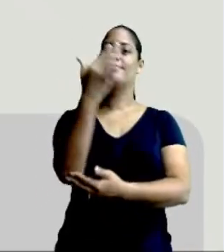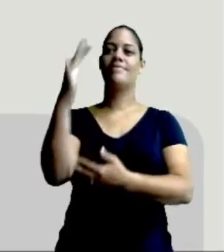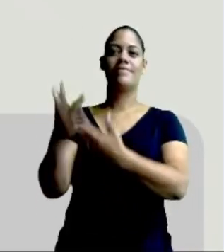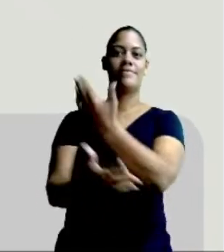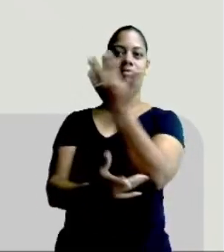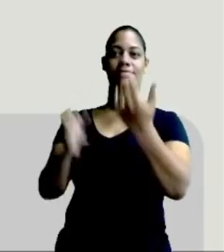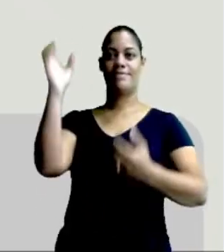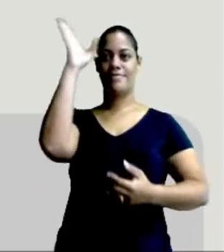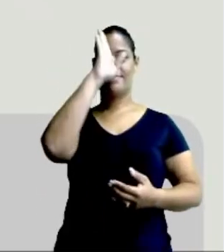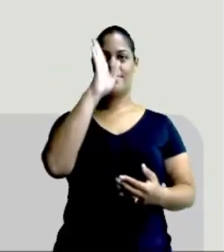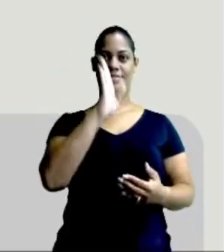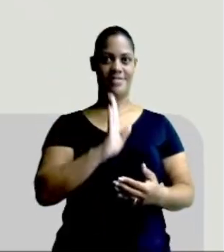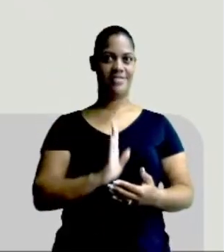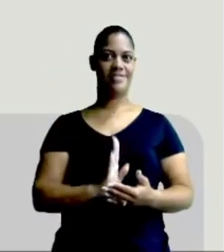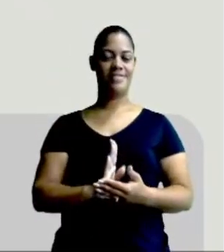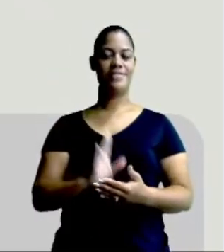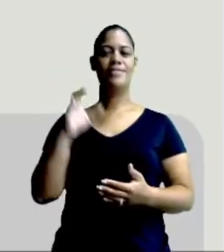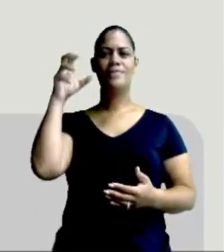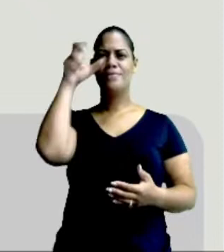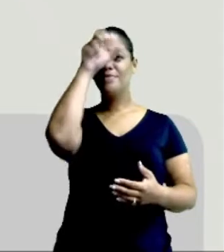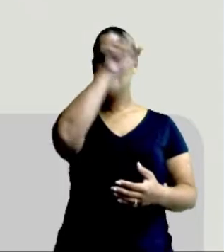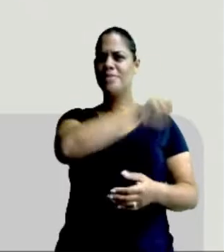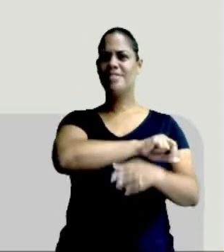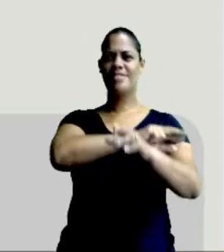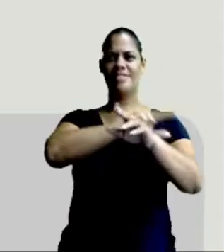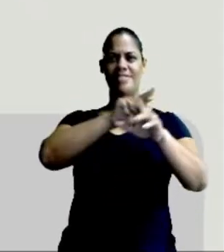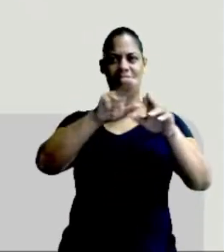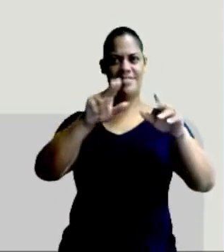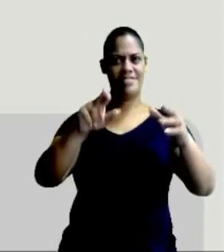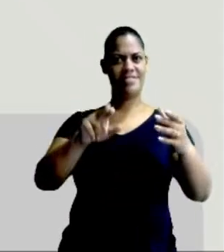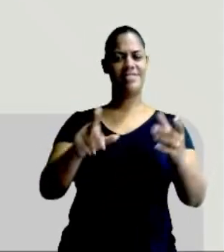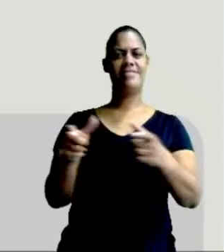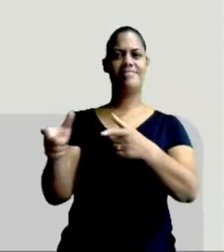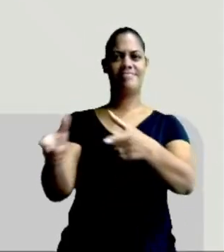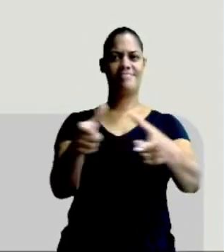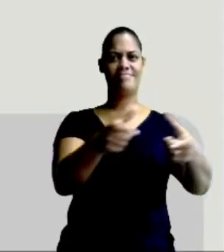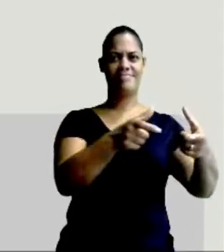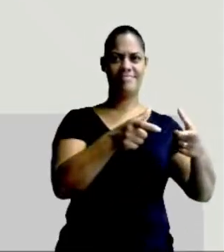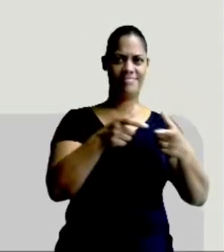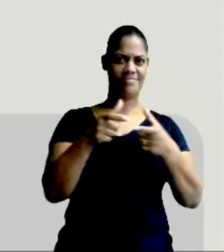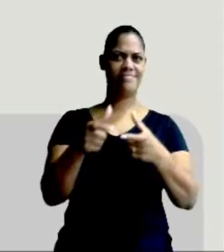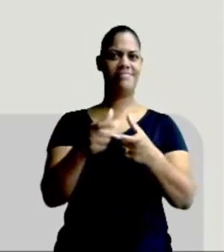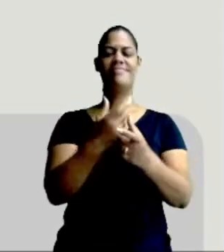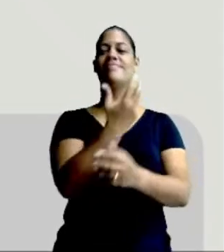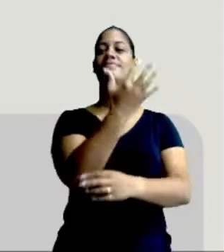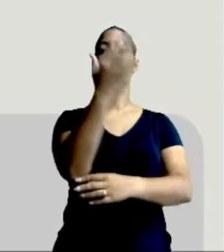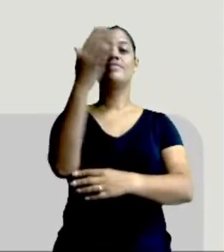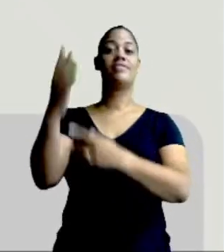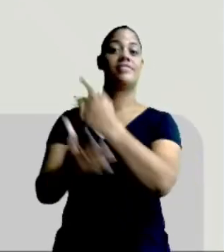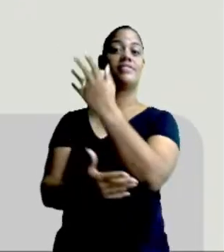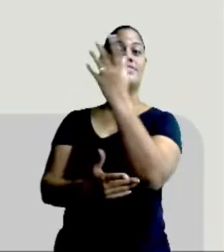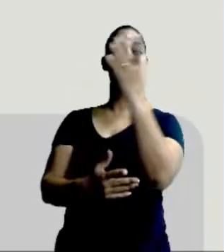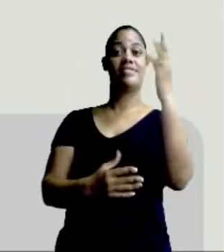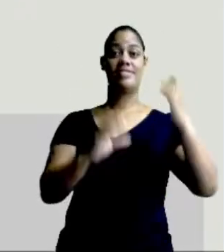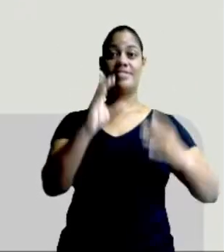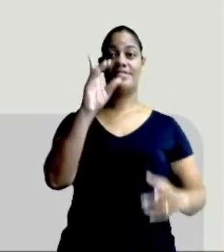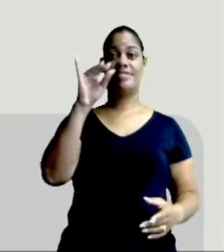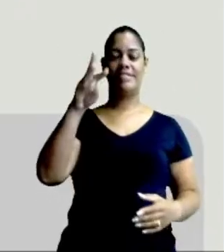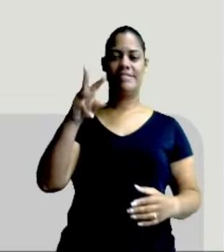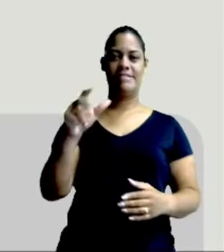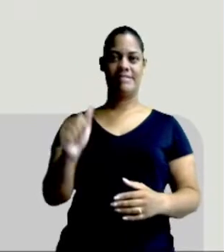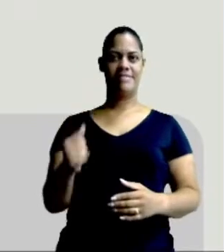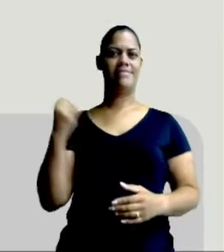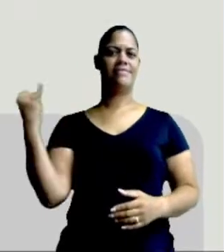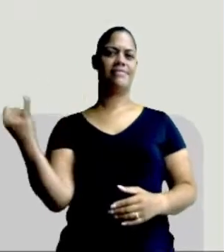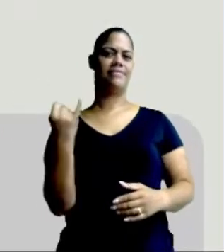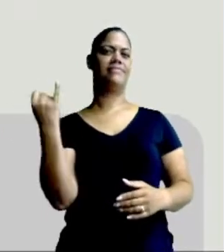expectativa de aprendizagem é compreender a diversidade e a distribuição da cobertura vegetal, os climas e sua